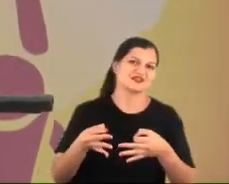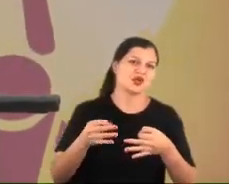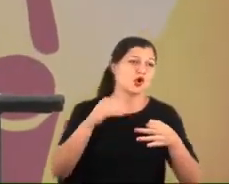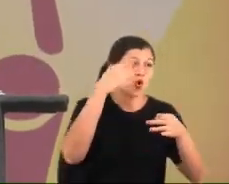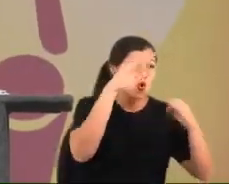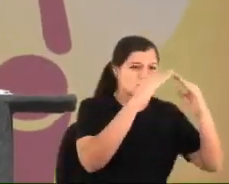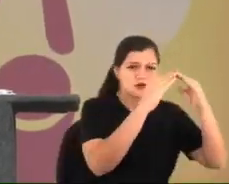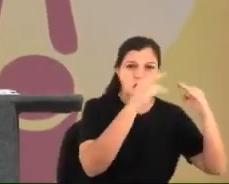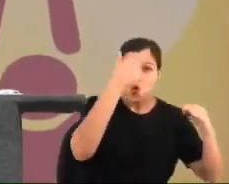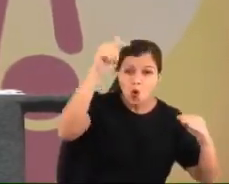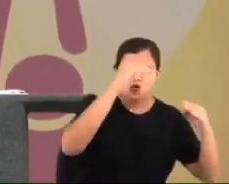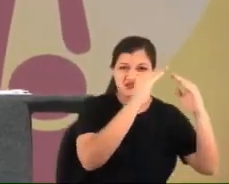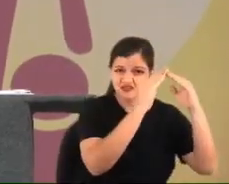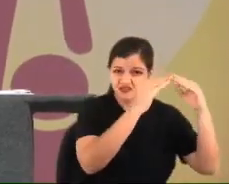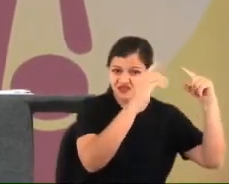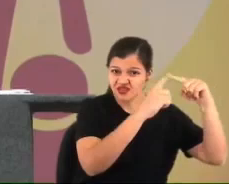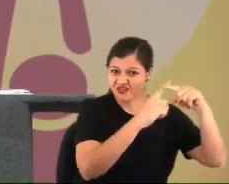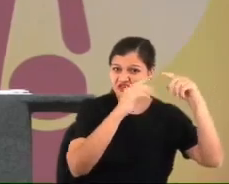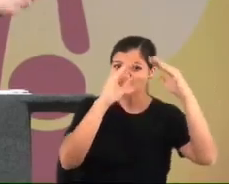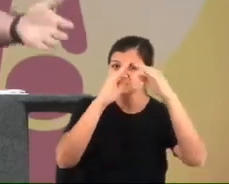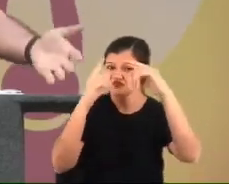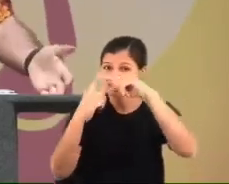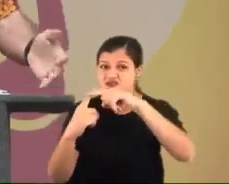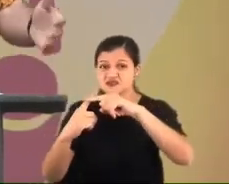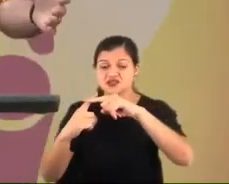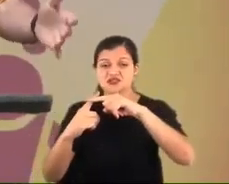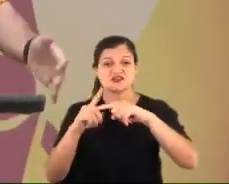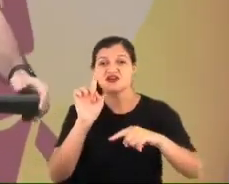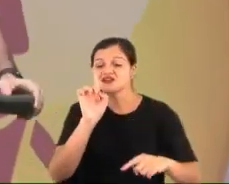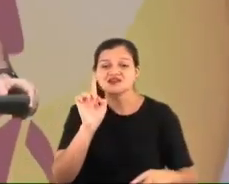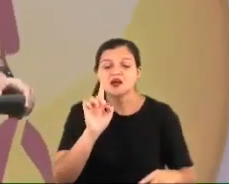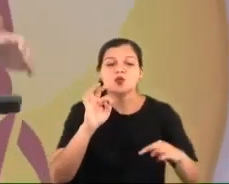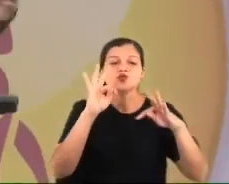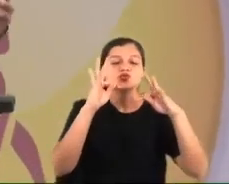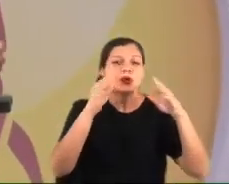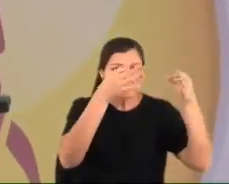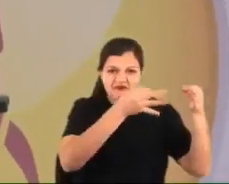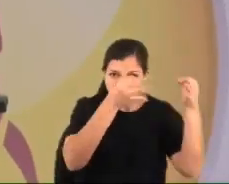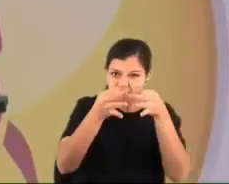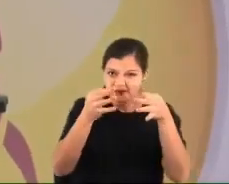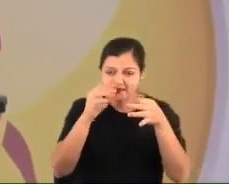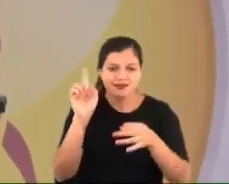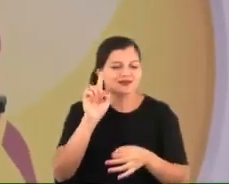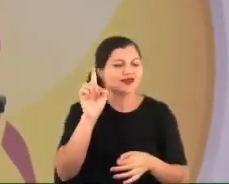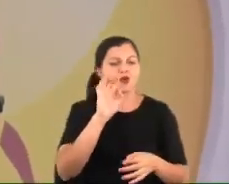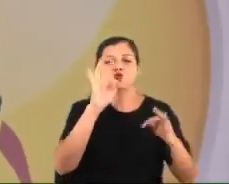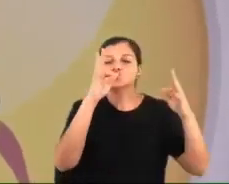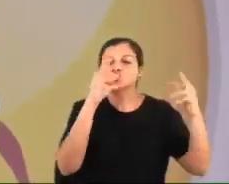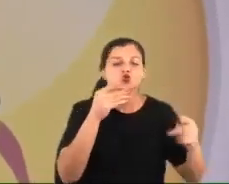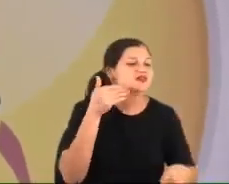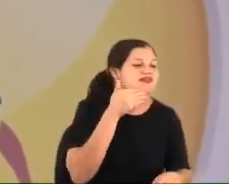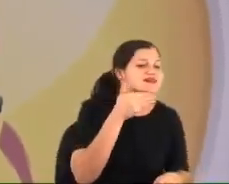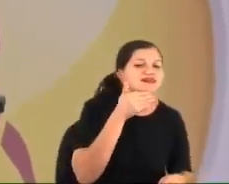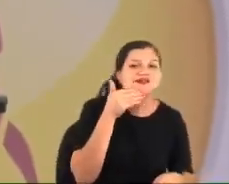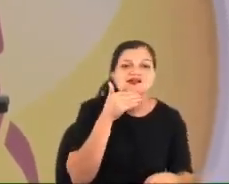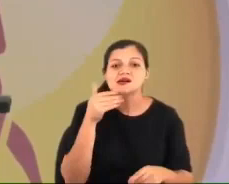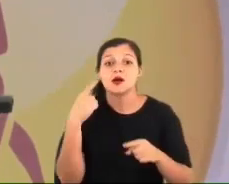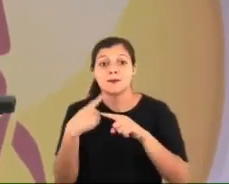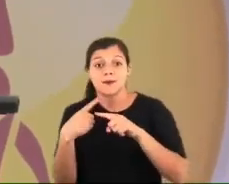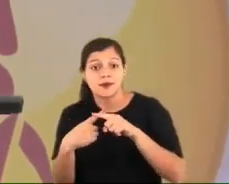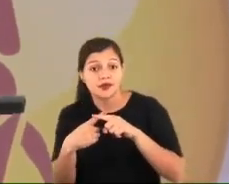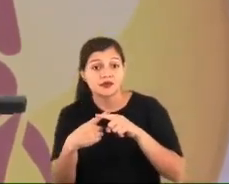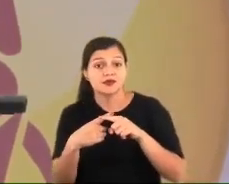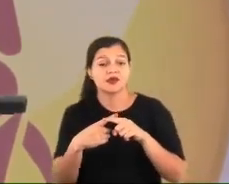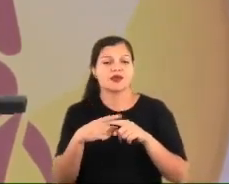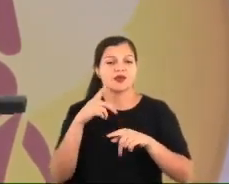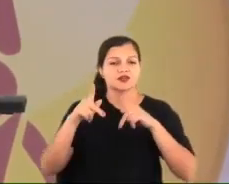é perfeita. Sabe por quê? Porque ela é feita de seres humanos que são pecadores. A gente tenta acertar, mas não somos perfeitos.